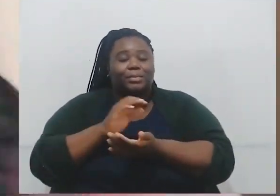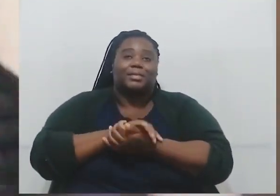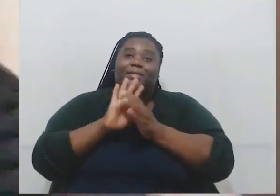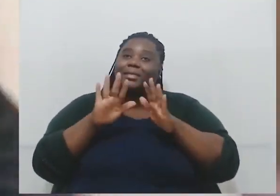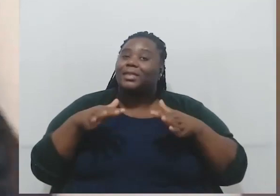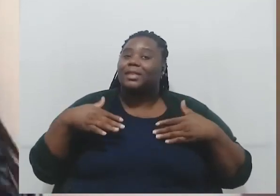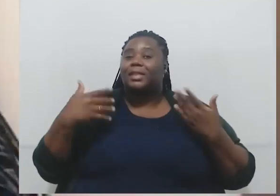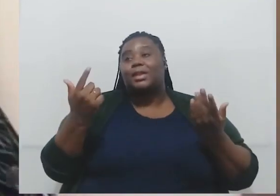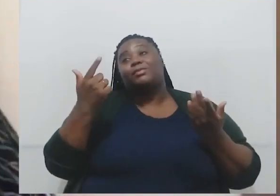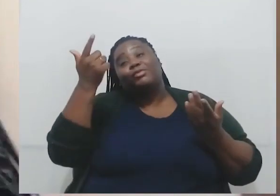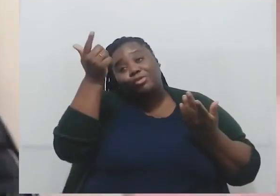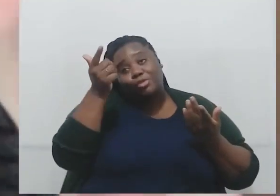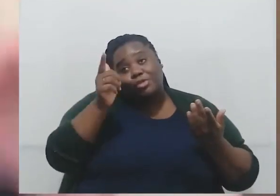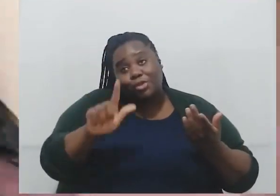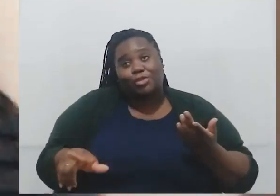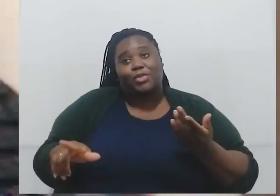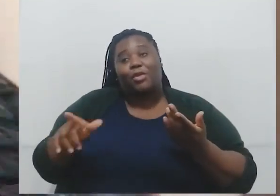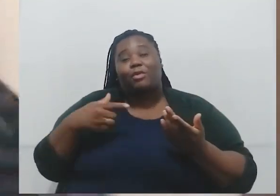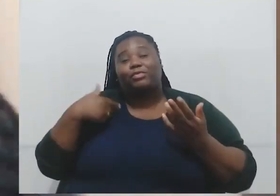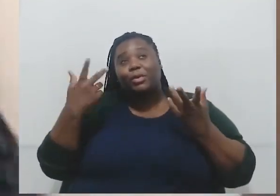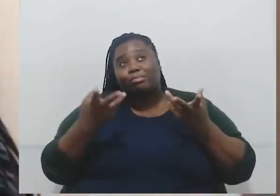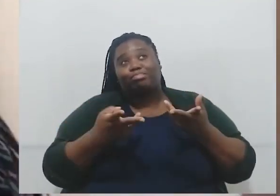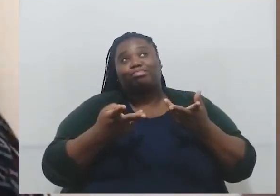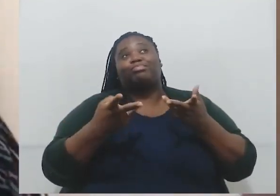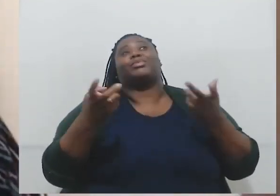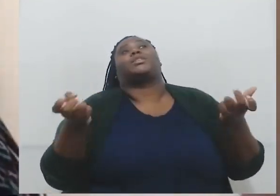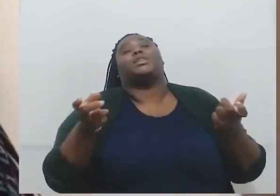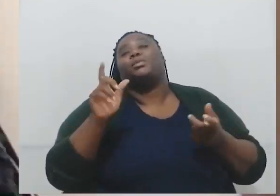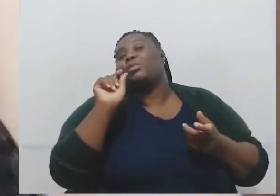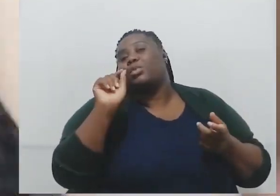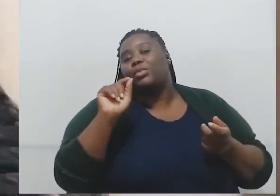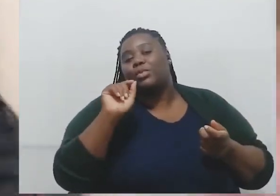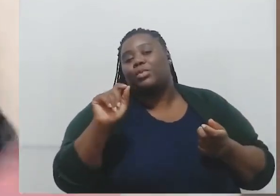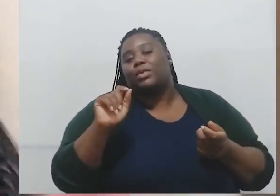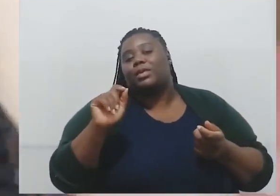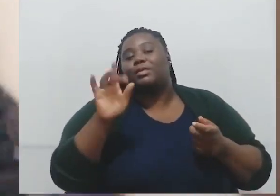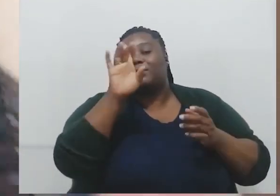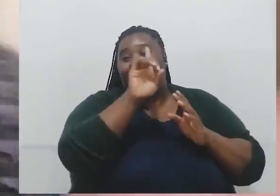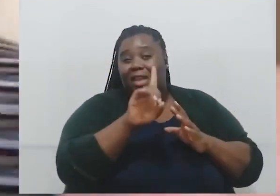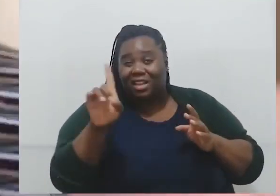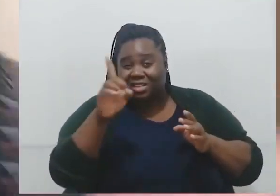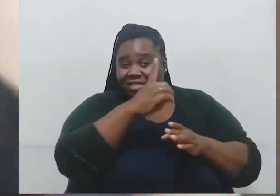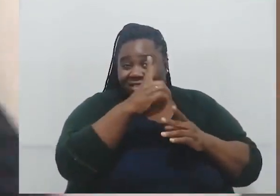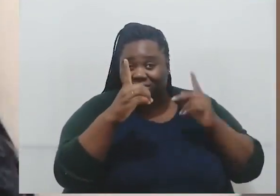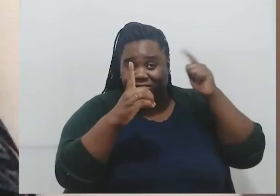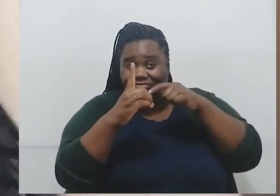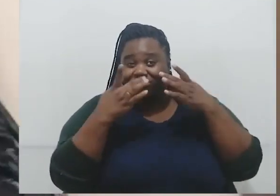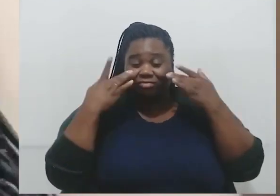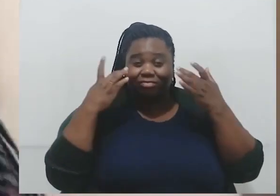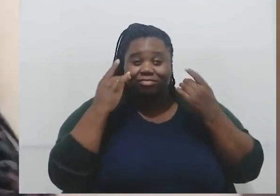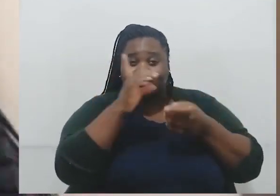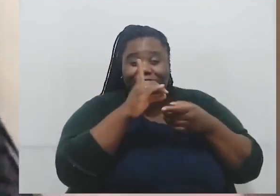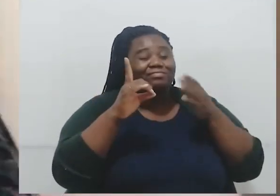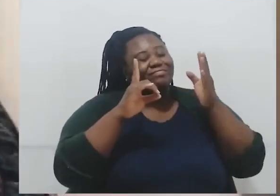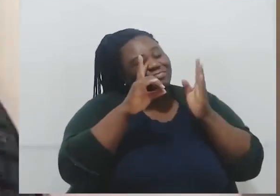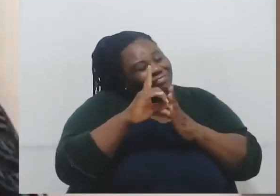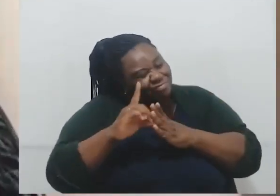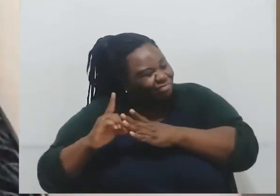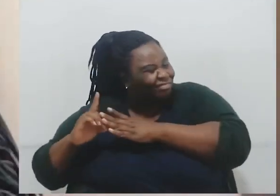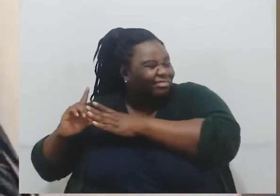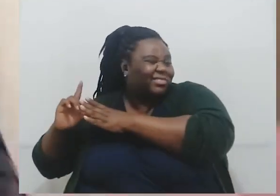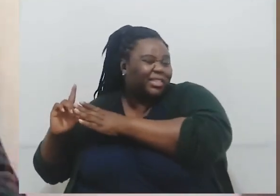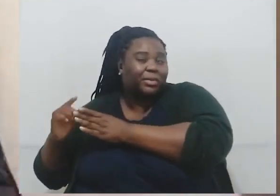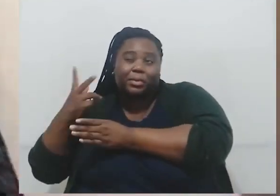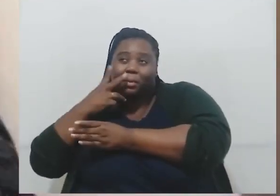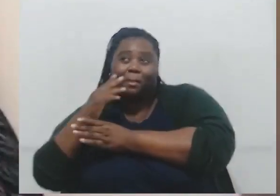vejo colocando a direção como um plano de fundo, um desejo que está ali numa